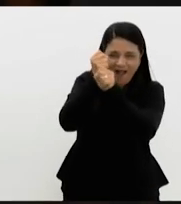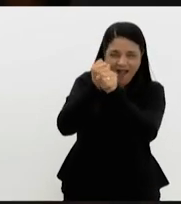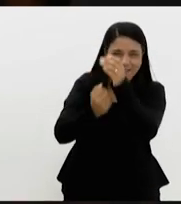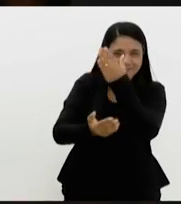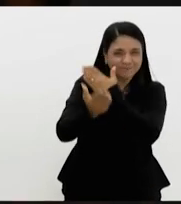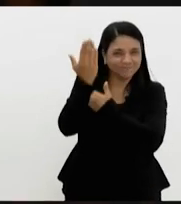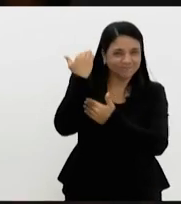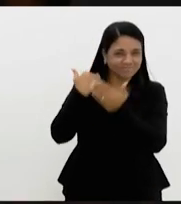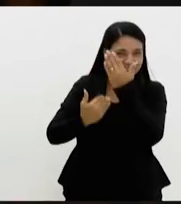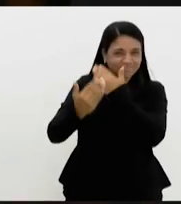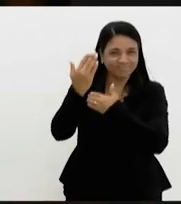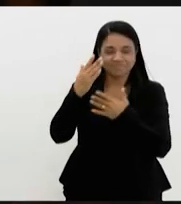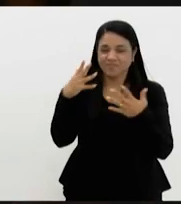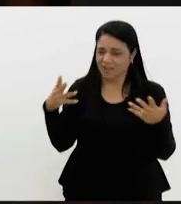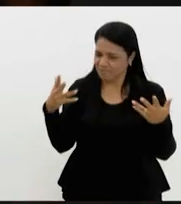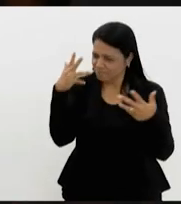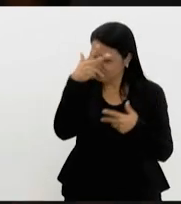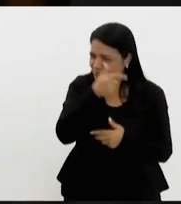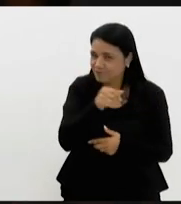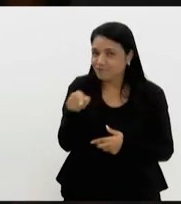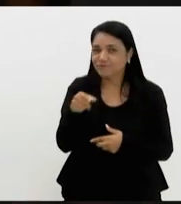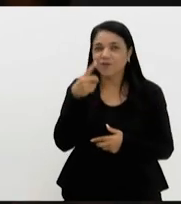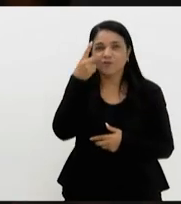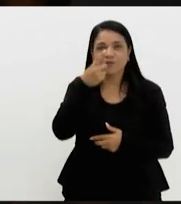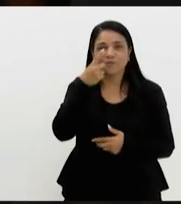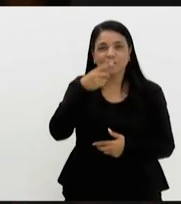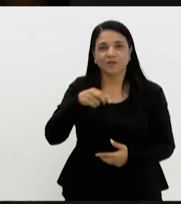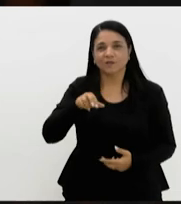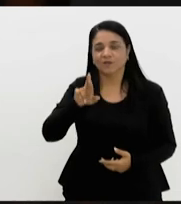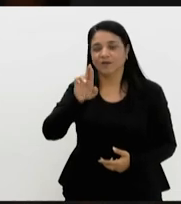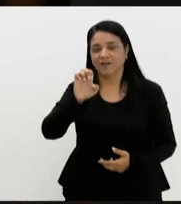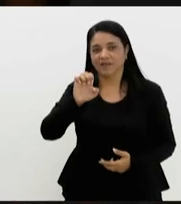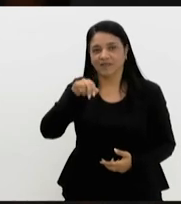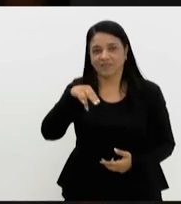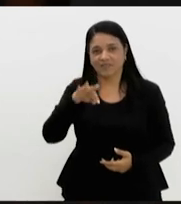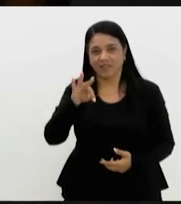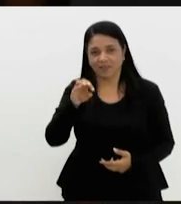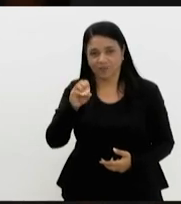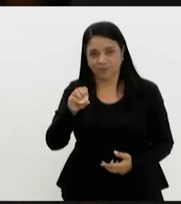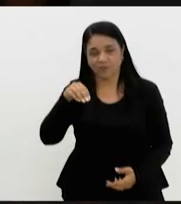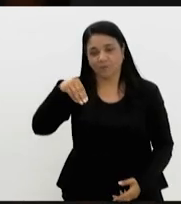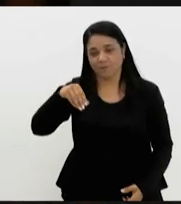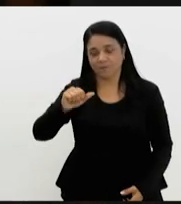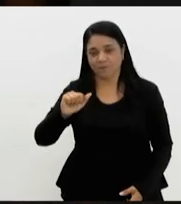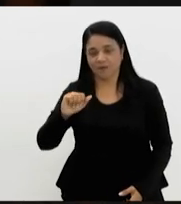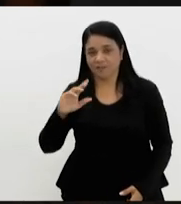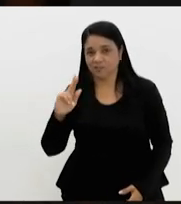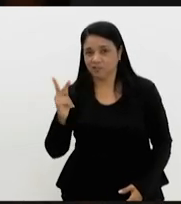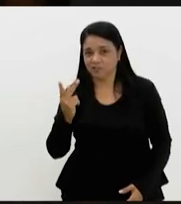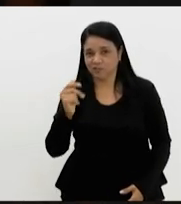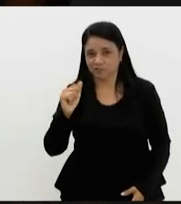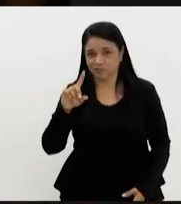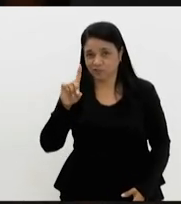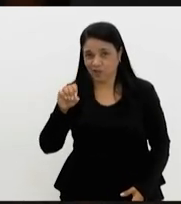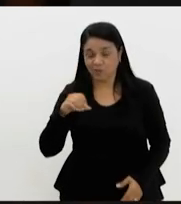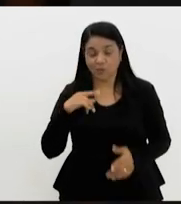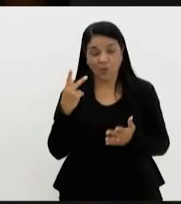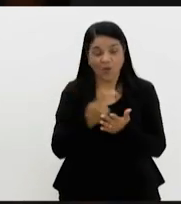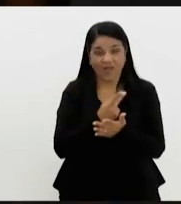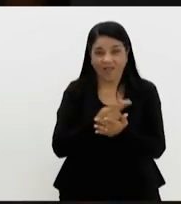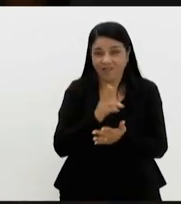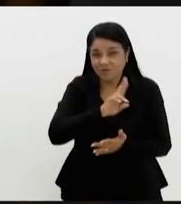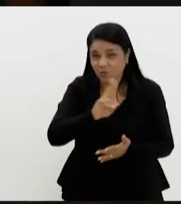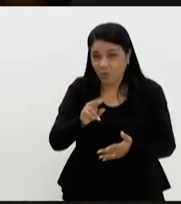muito bonito. É o deputado Renato Machado. Eu tinha falado errado, falei Renato Miranda, mas quem